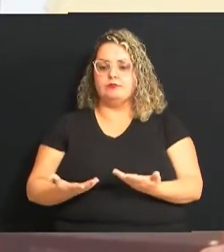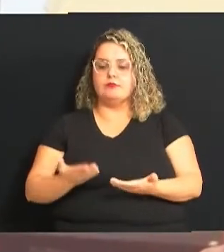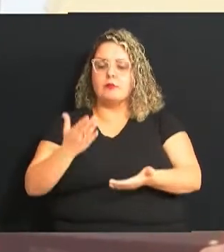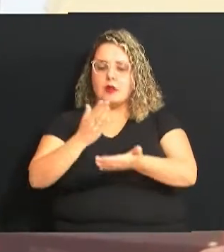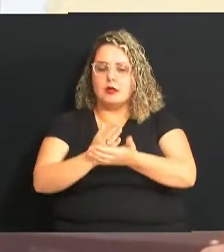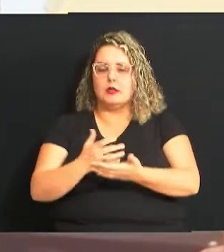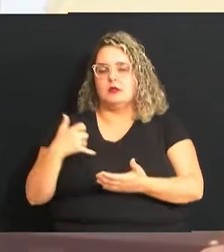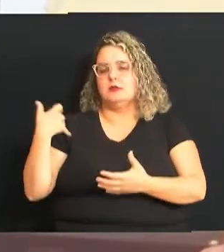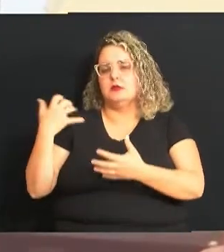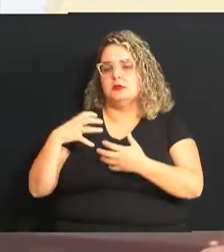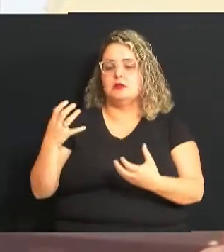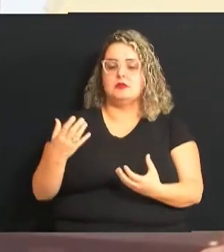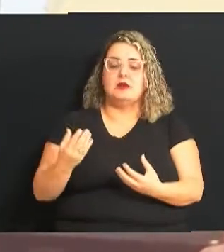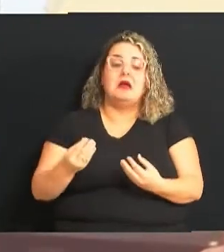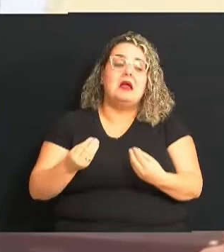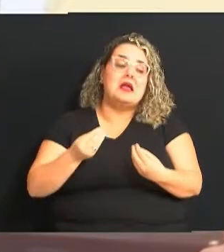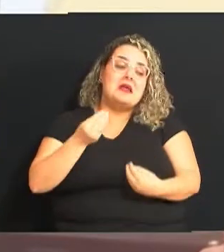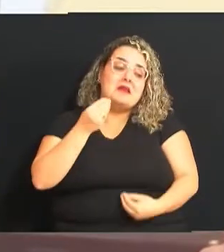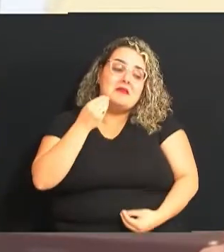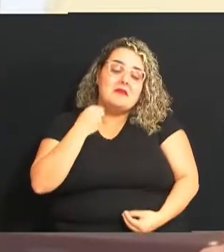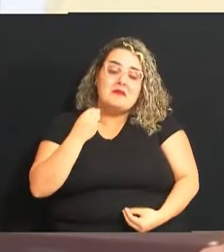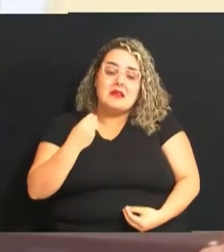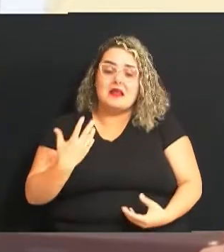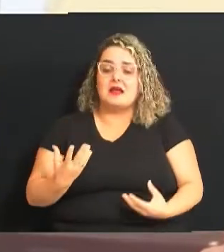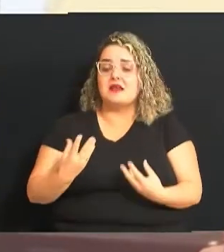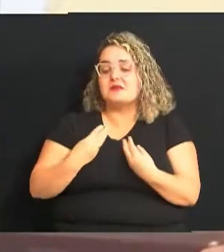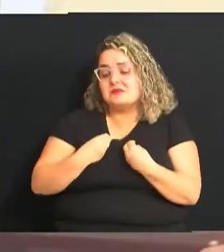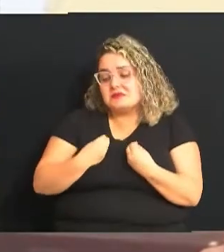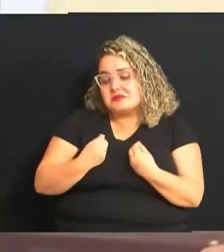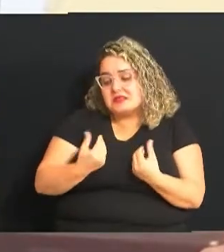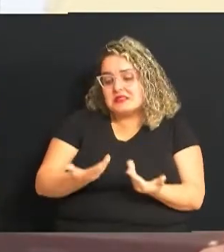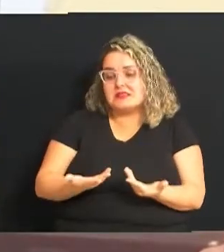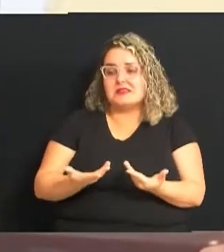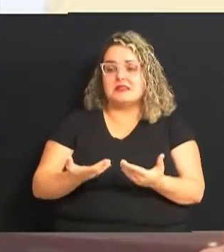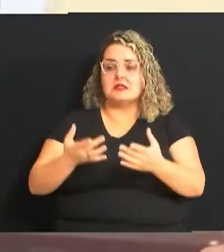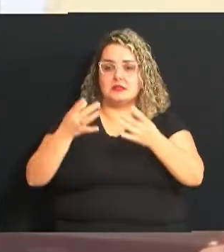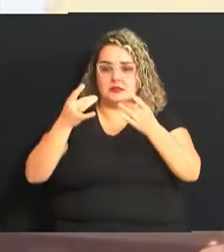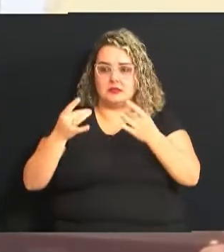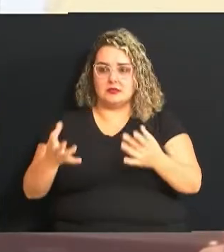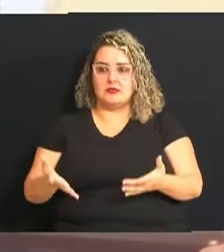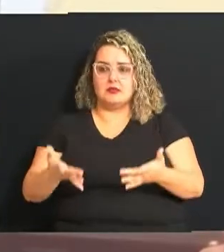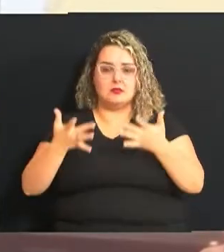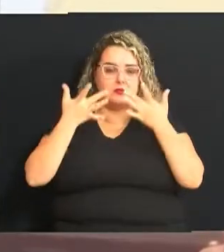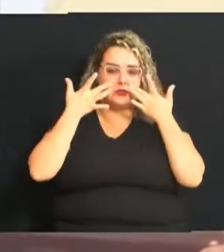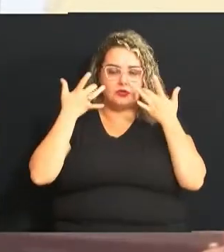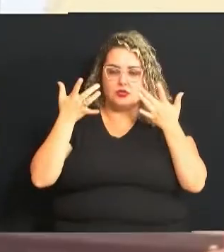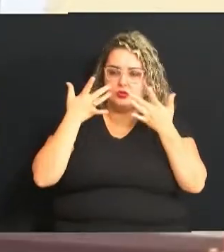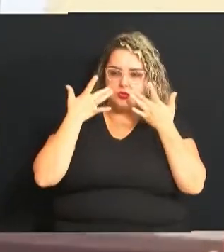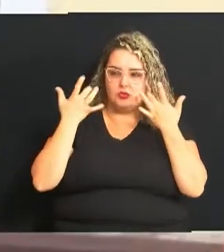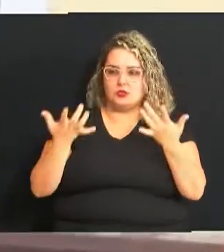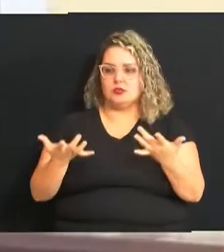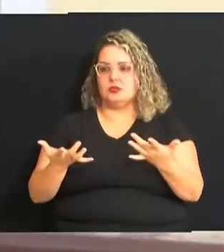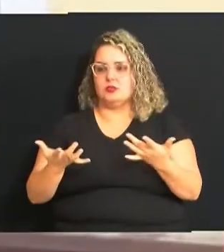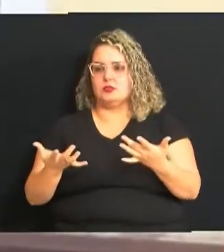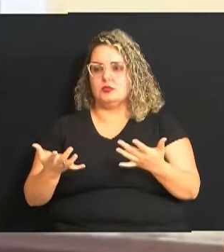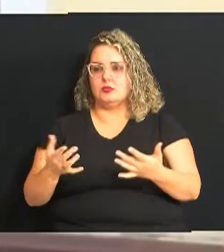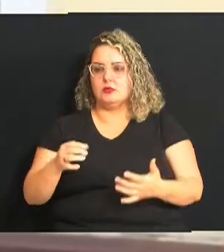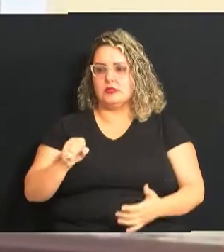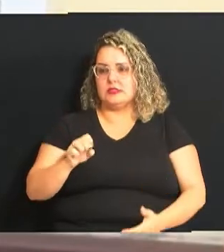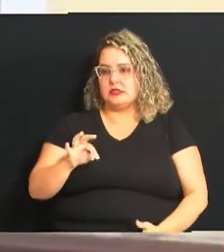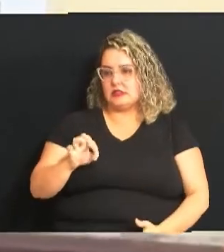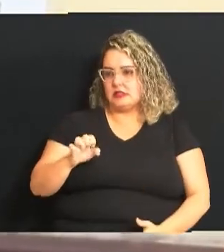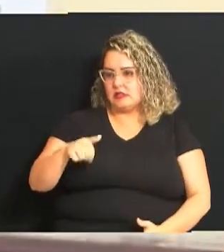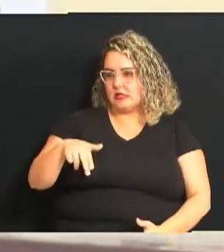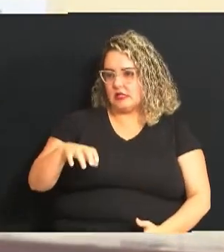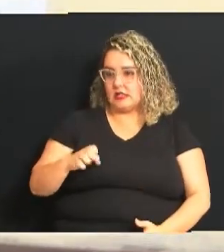Então, assim, sempre quando você vai ver uma descrição, até mesmo em peça de teatro, algum esquete, como que eles põem o